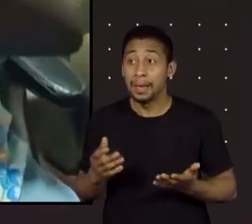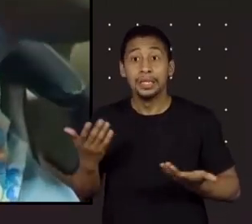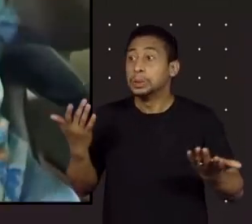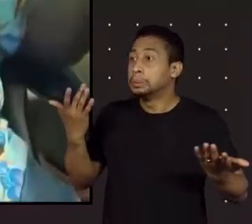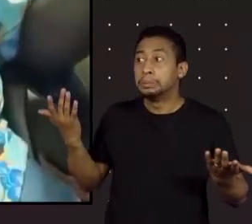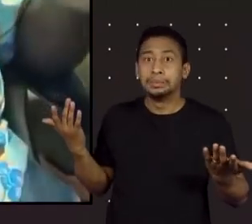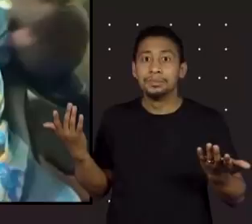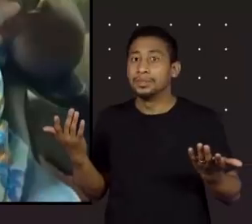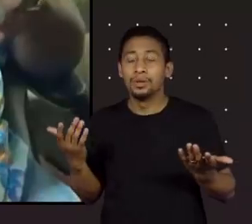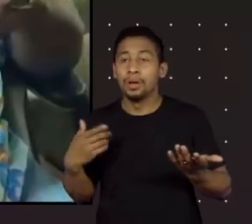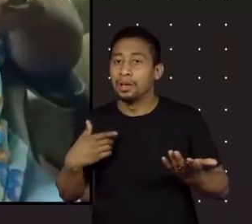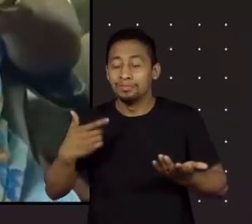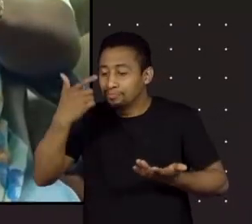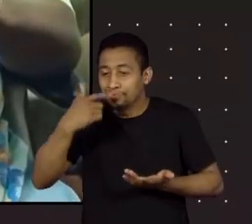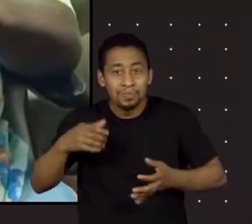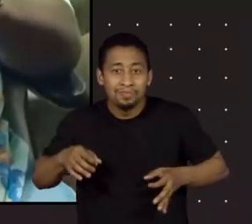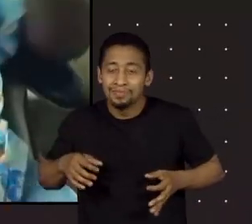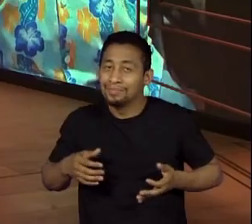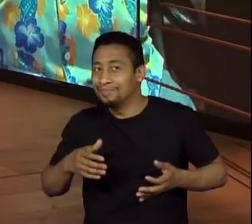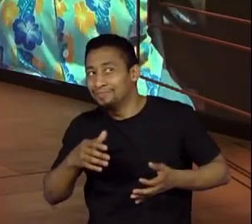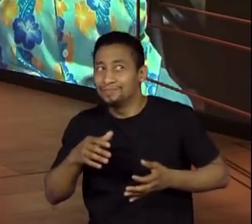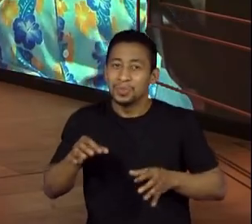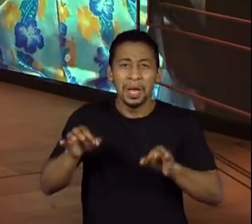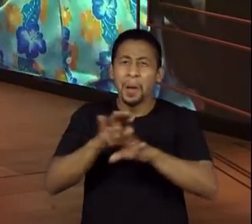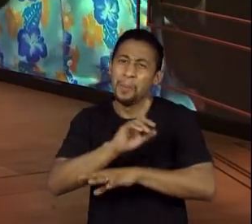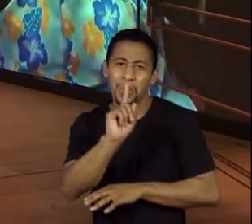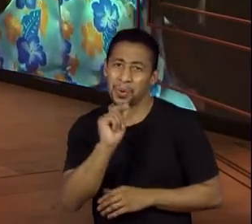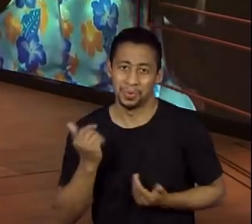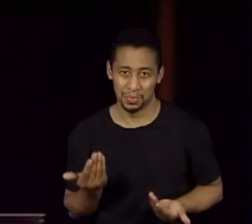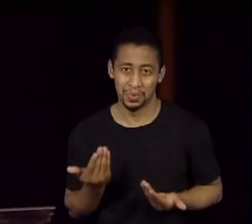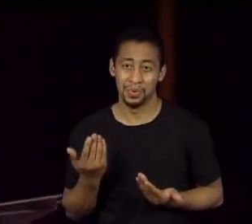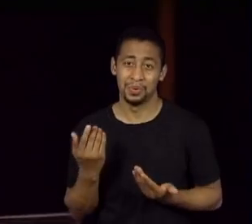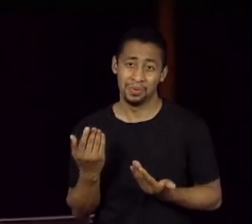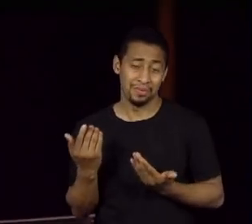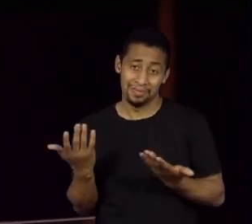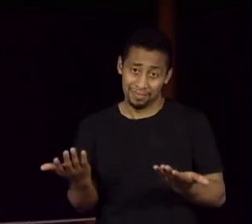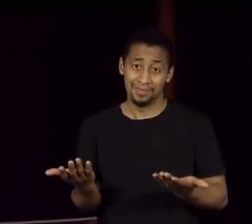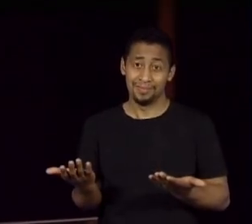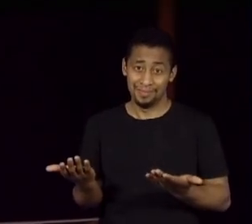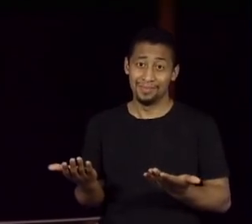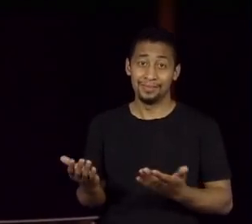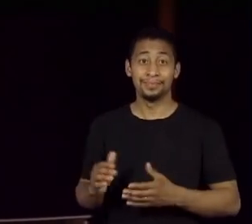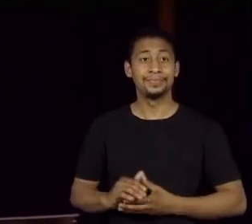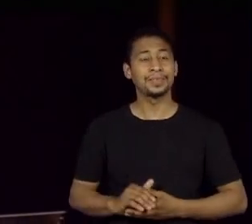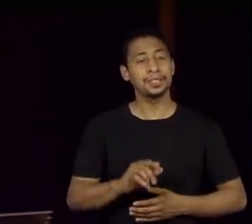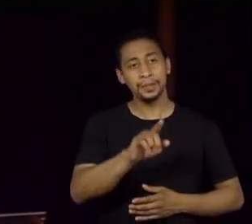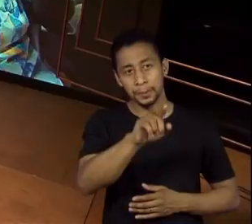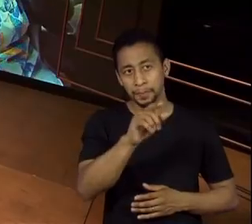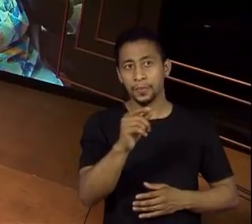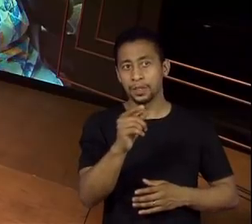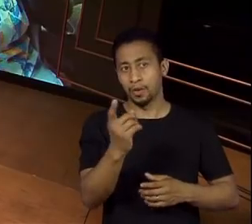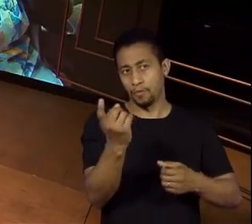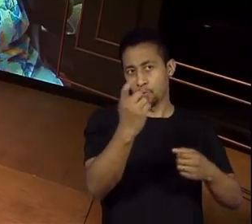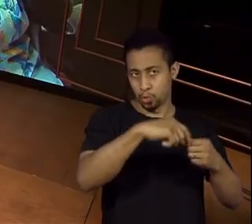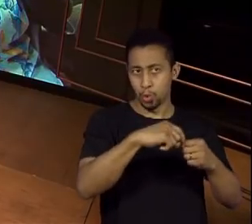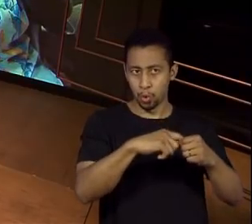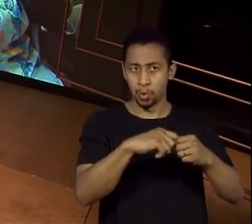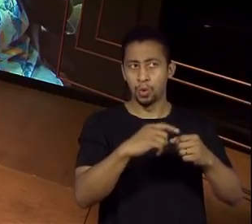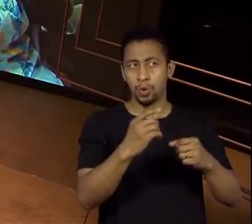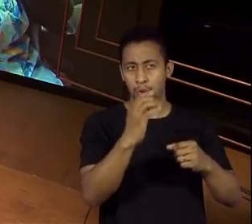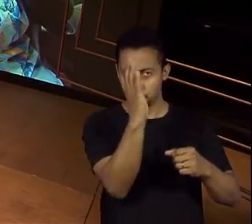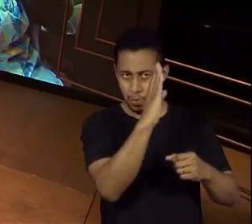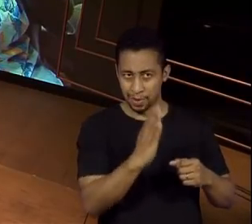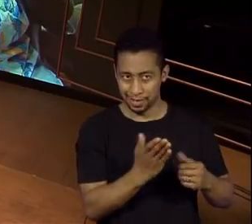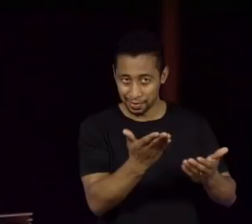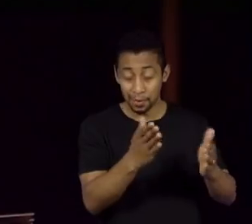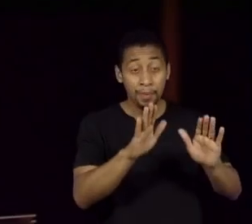despreparado, desvinculado de tudo isso, né? Meu cabelo era muito grande. Tony, quando você voltou para o Brasil, eu acho que você nem